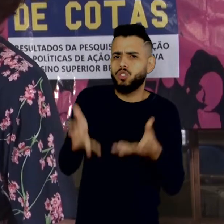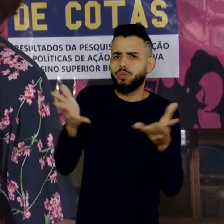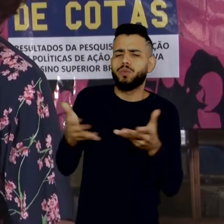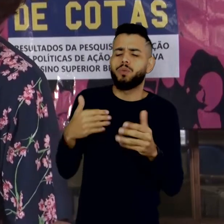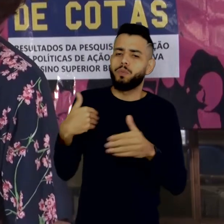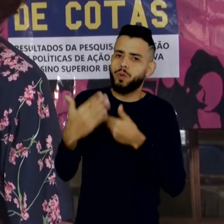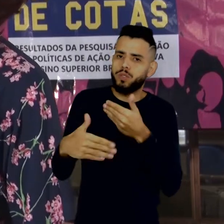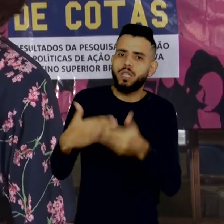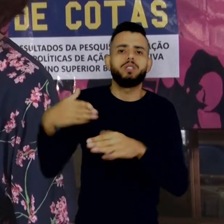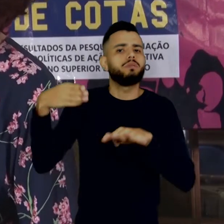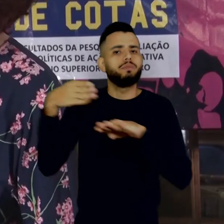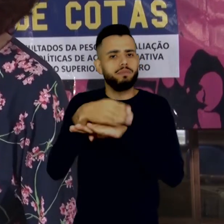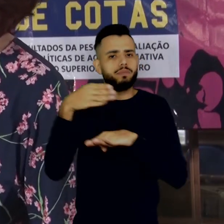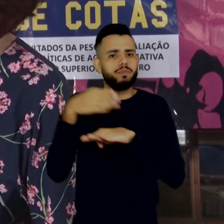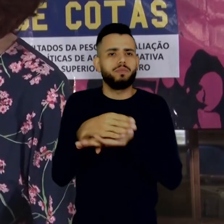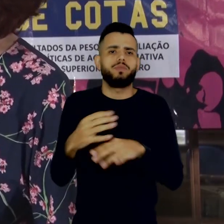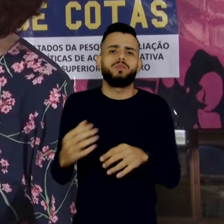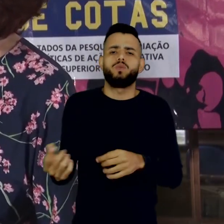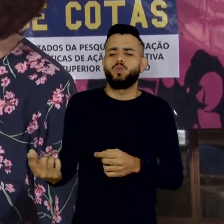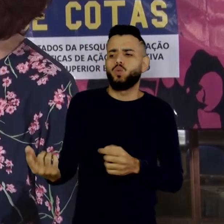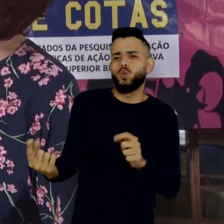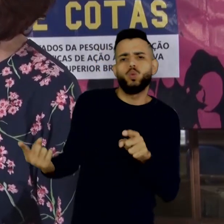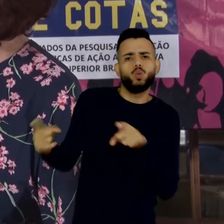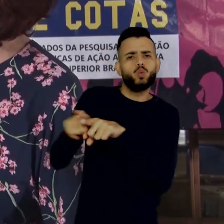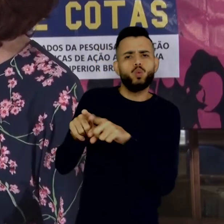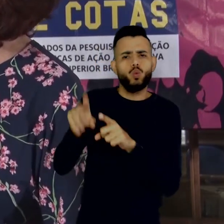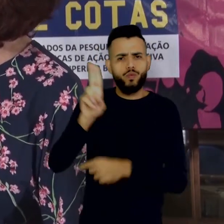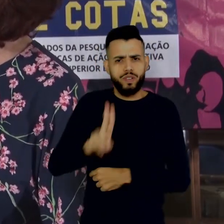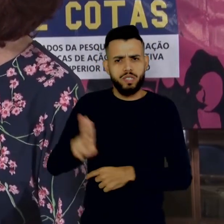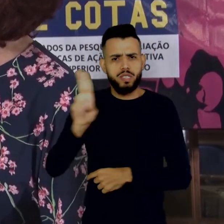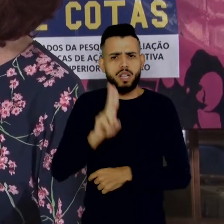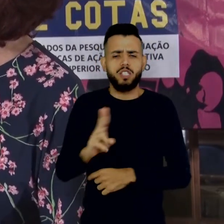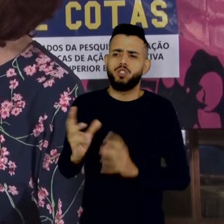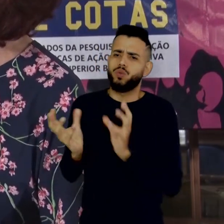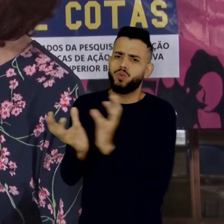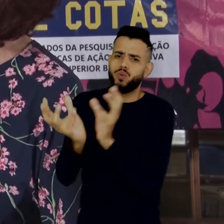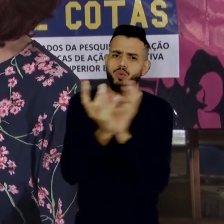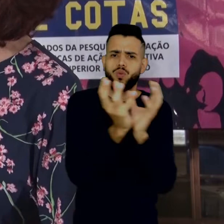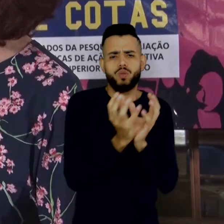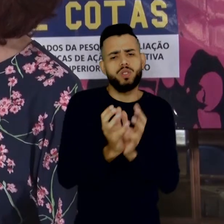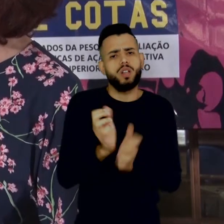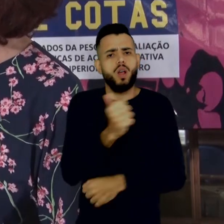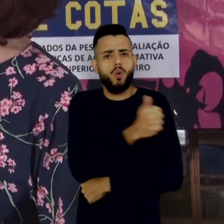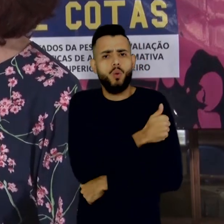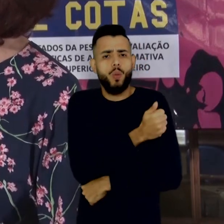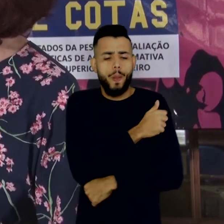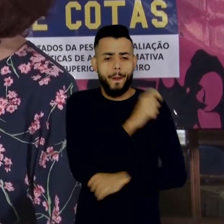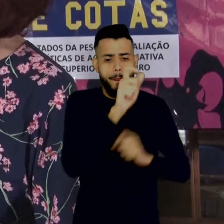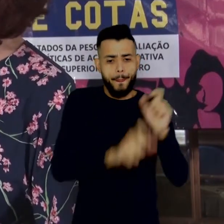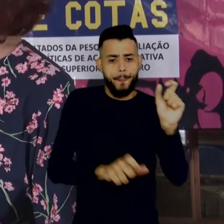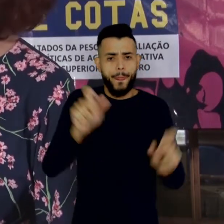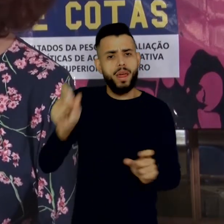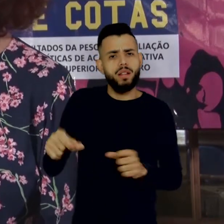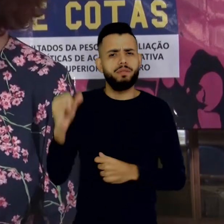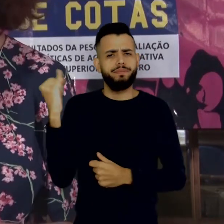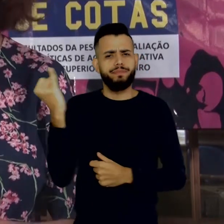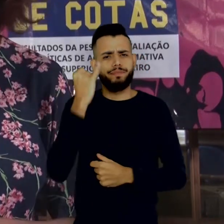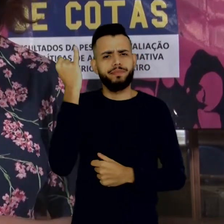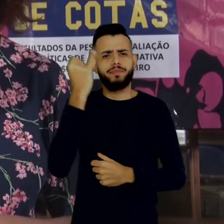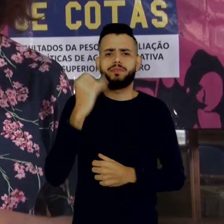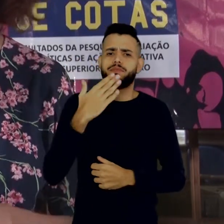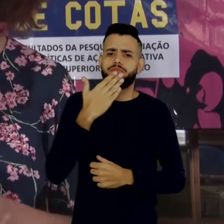participativa, que mobilize o conjunto da universidade, que considere os coletivos estudantis como sujeitos fundamentais